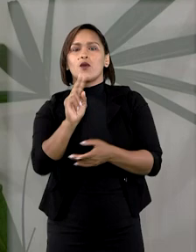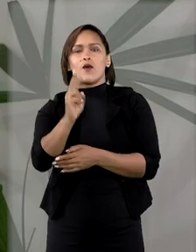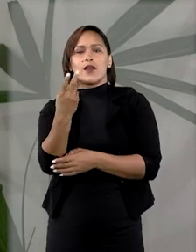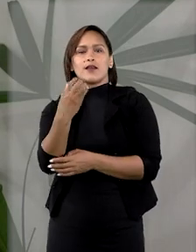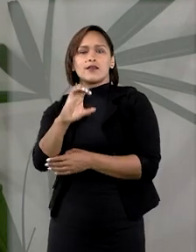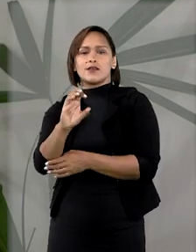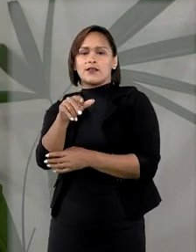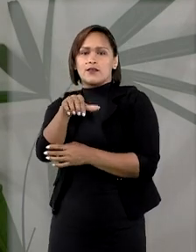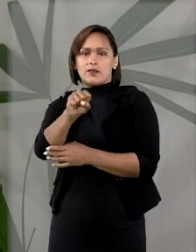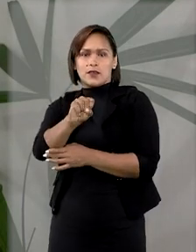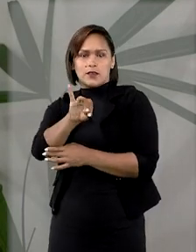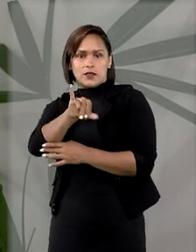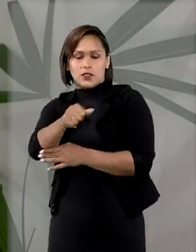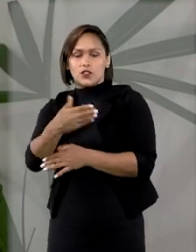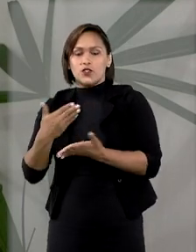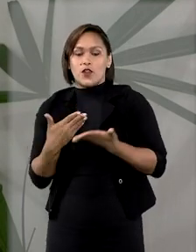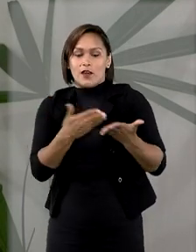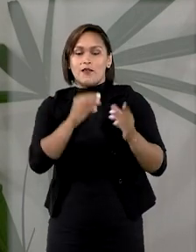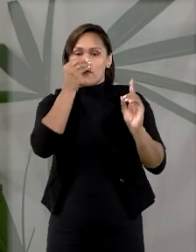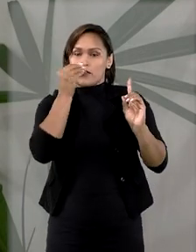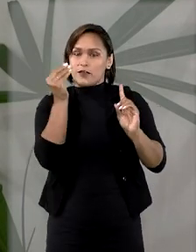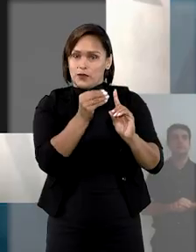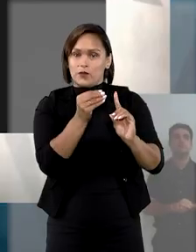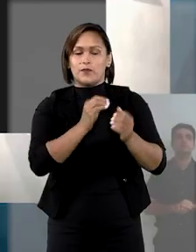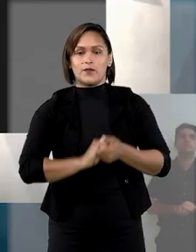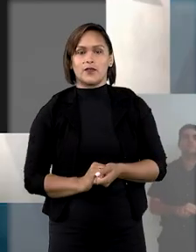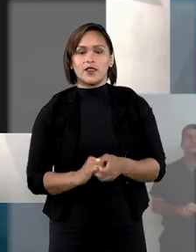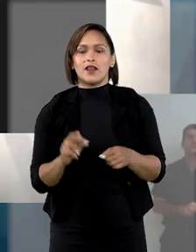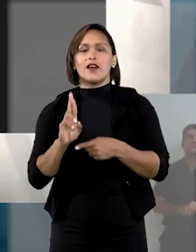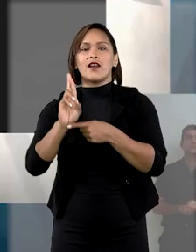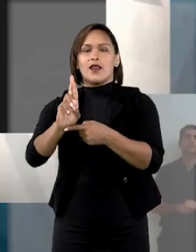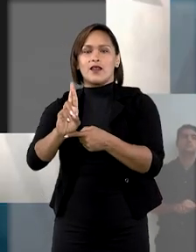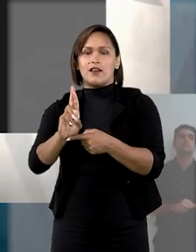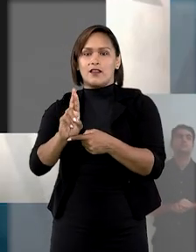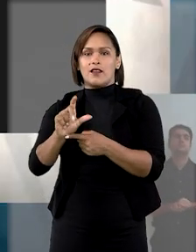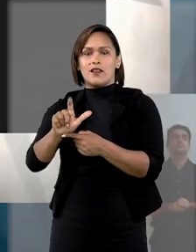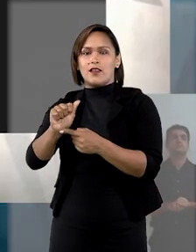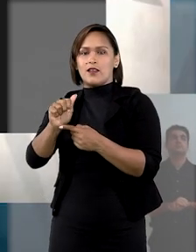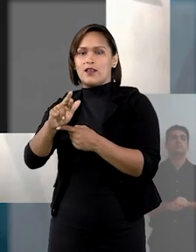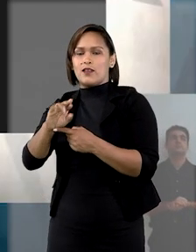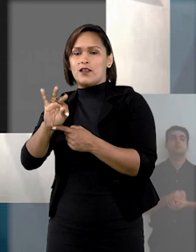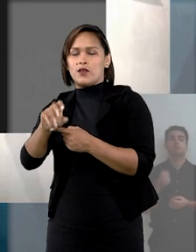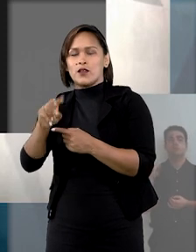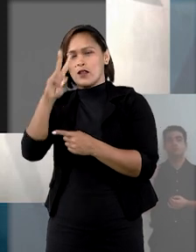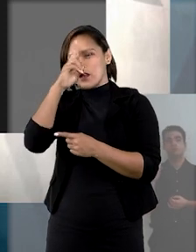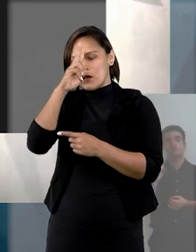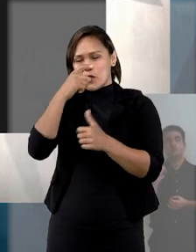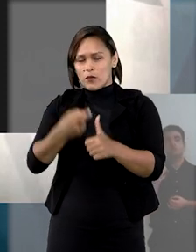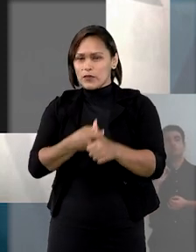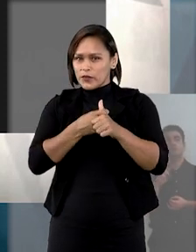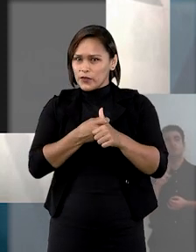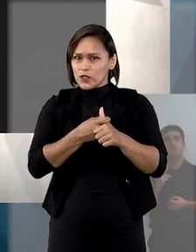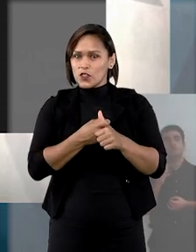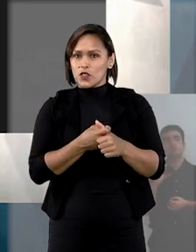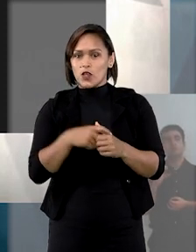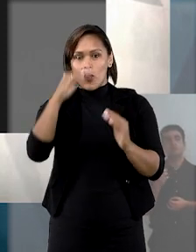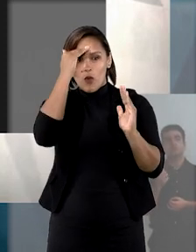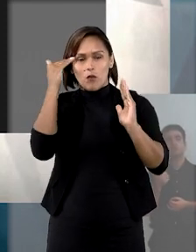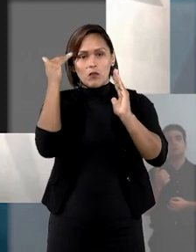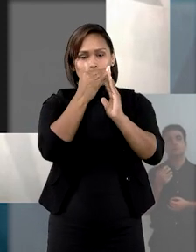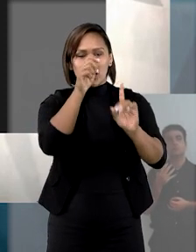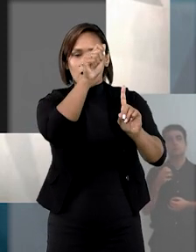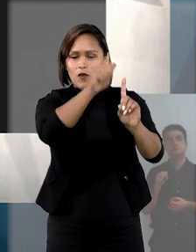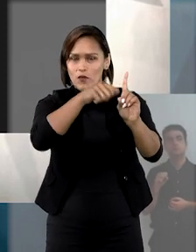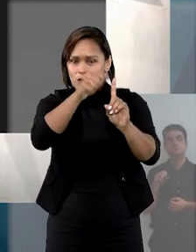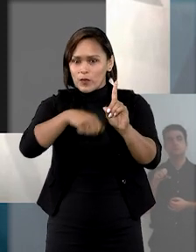habeas corpus no STJ a favor do condenado. A relatora, ministra Laurita Vaz, lembrou que a suspensão do dever de apresentação